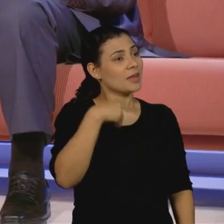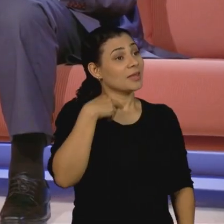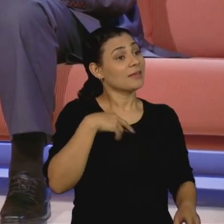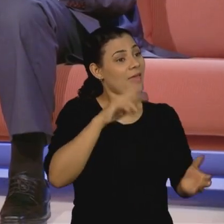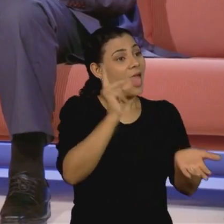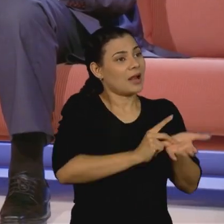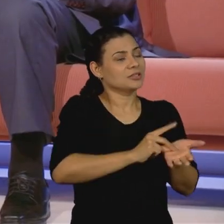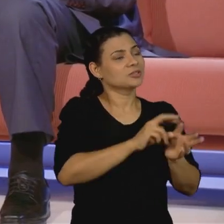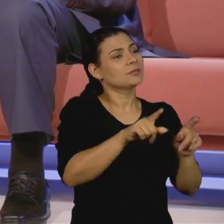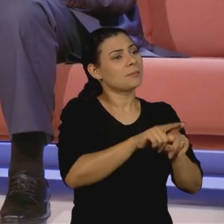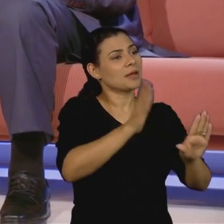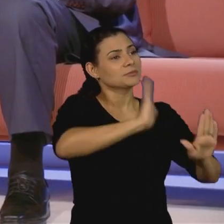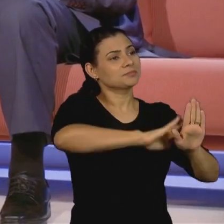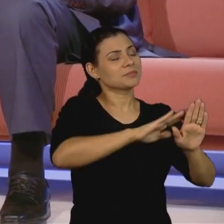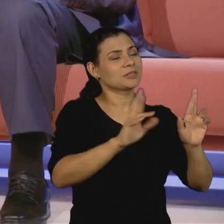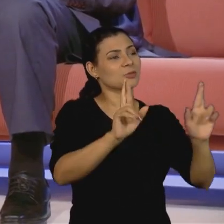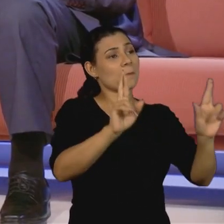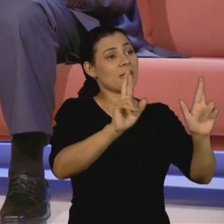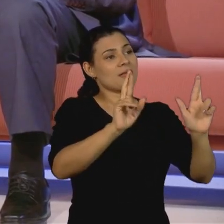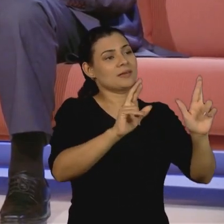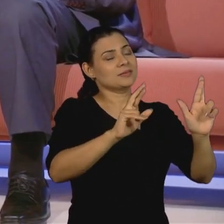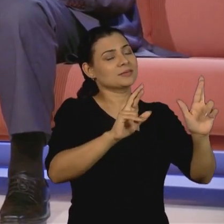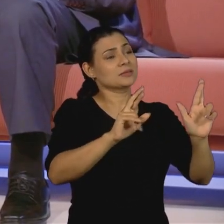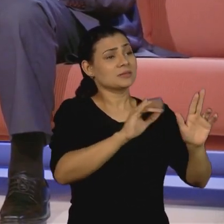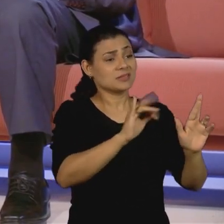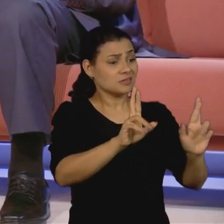esperança. Eu acho isso é essencial. Sem